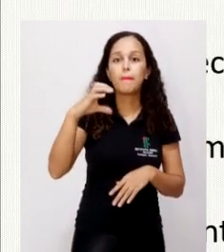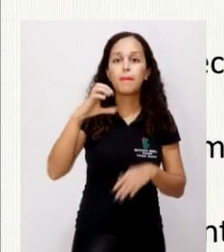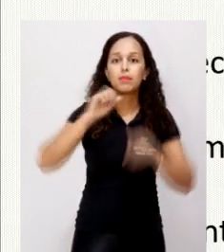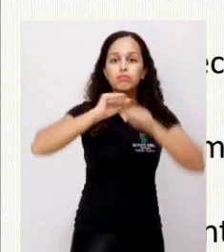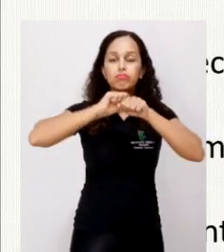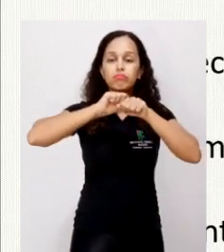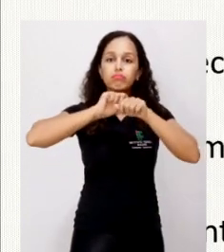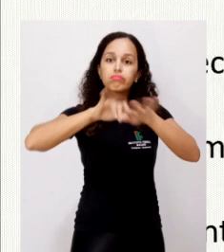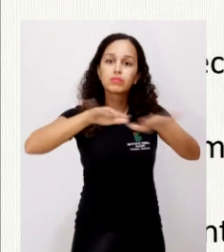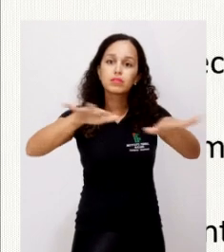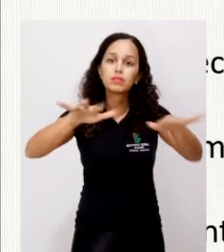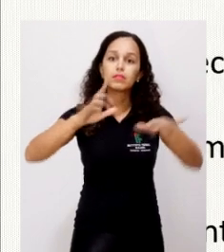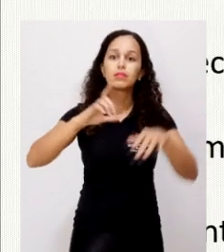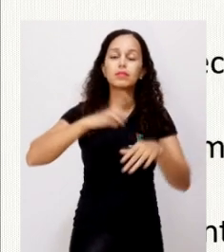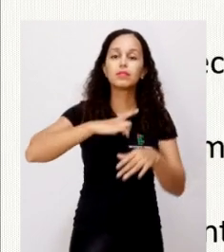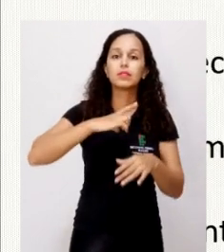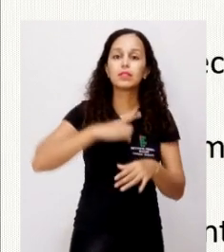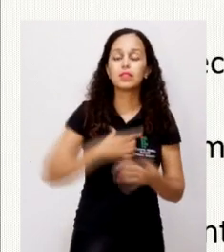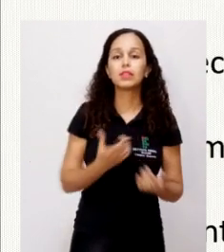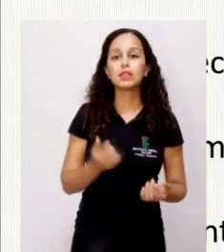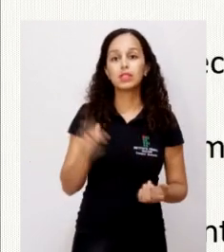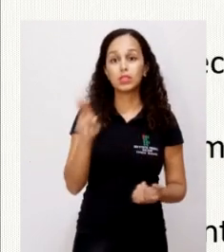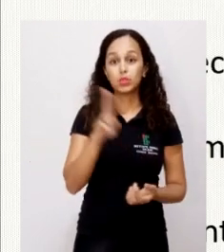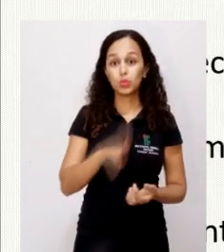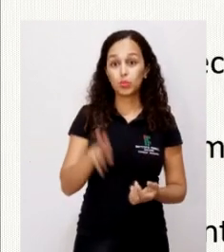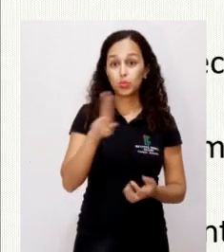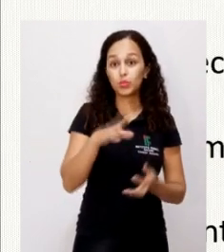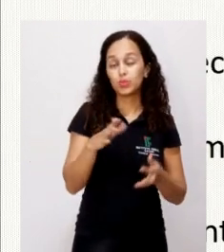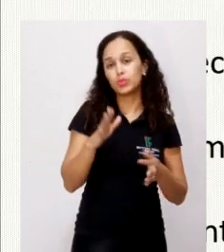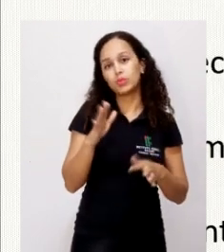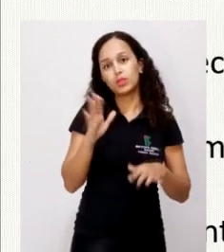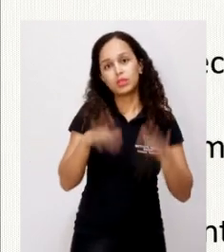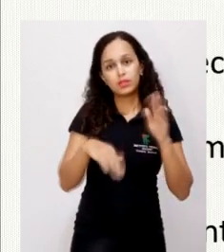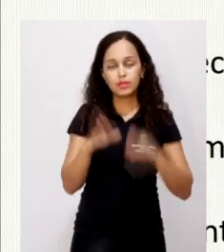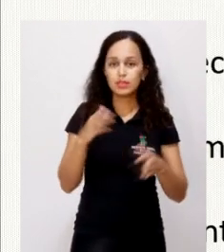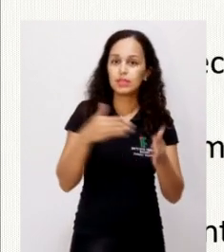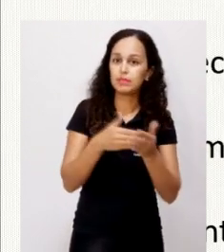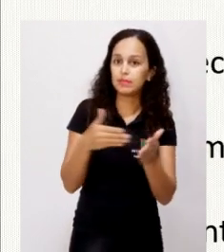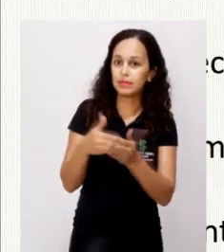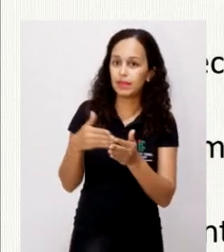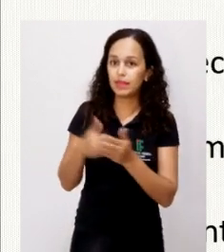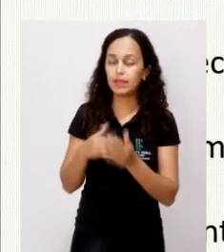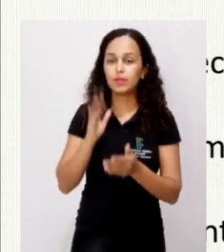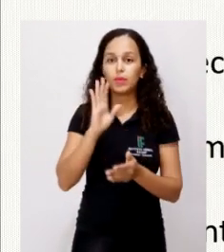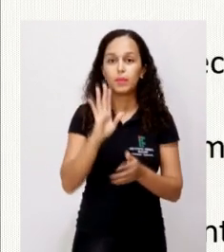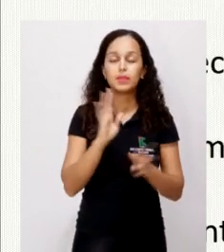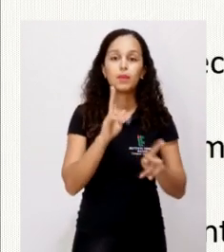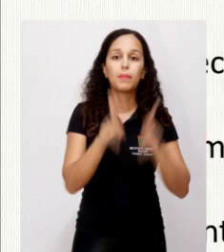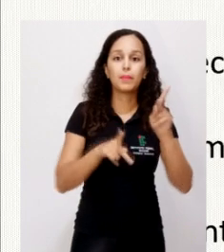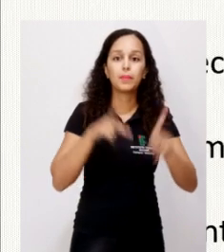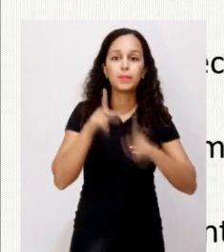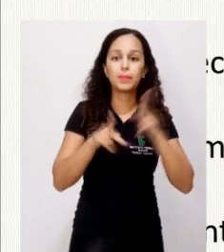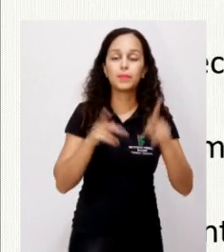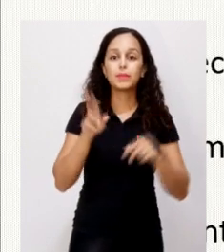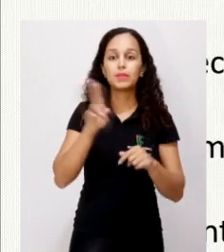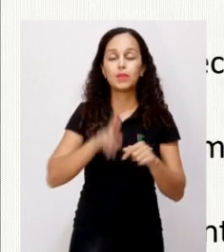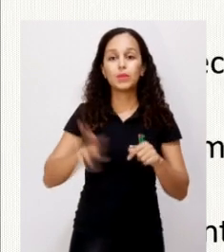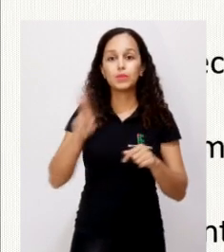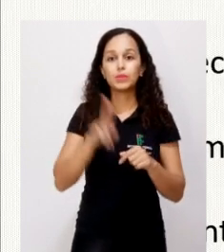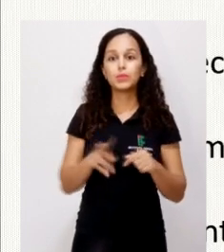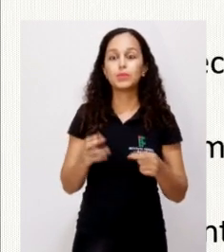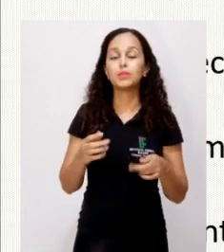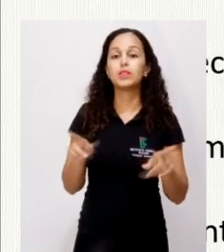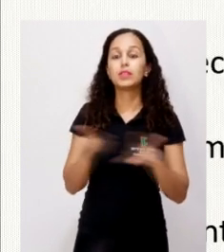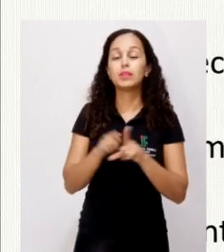que já ocorre uma certa disseminação, que tem um uso mesmo que limitado, mas que já são usadas pela